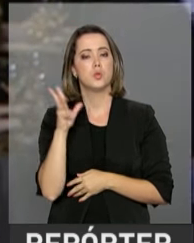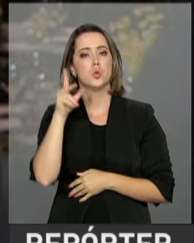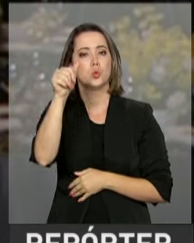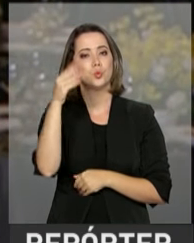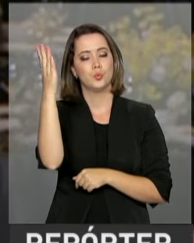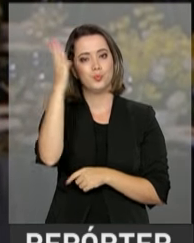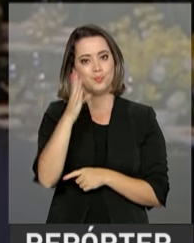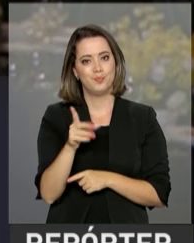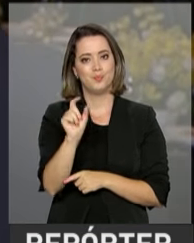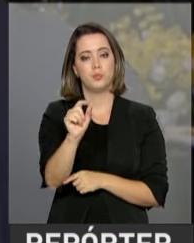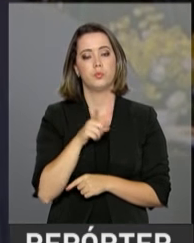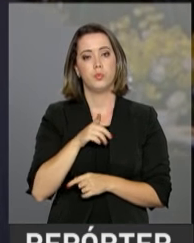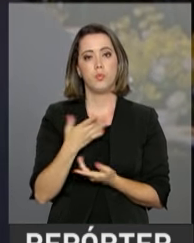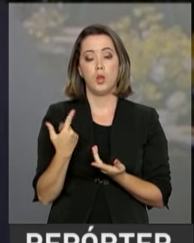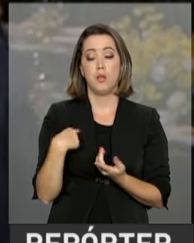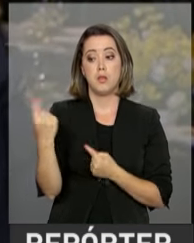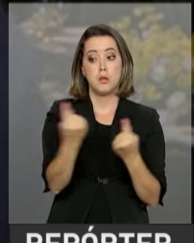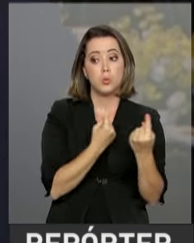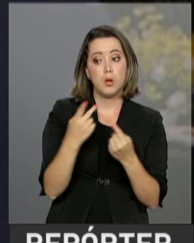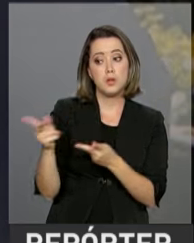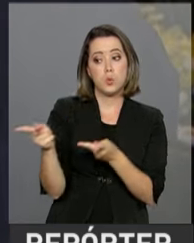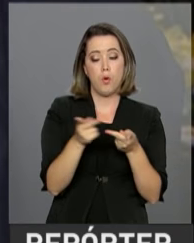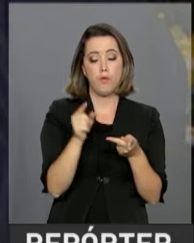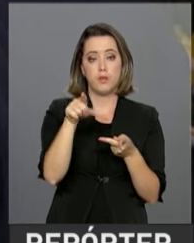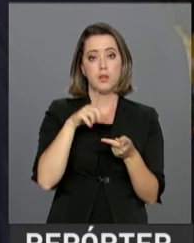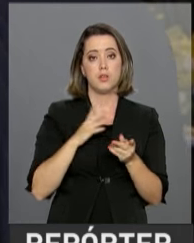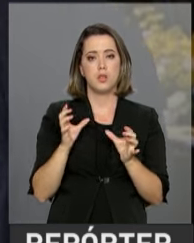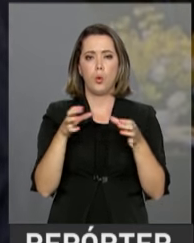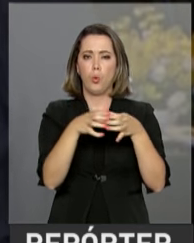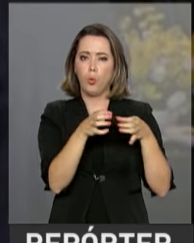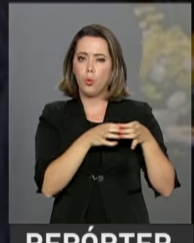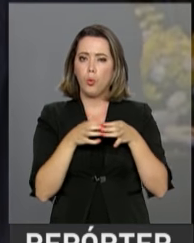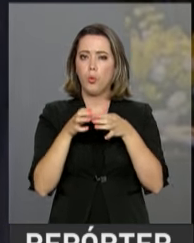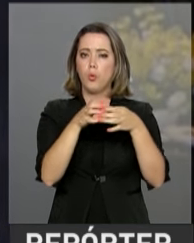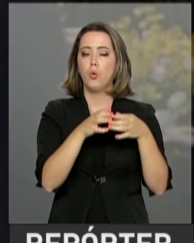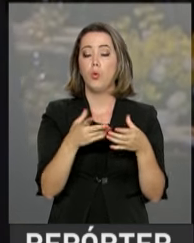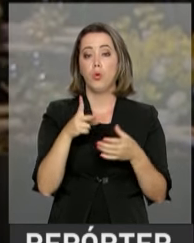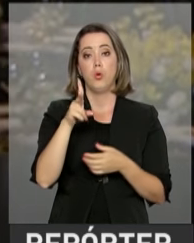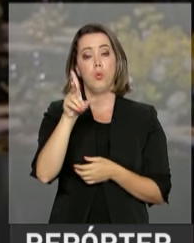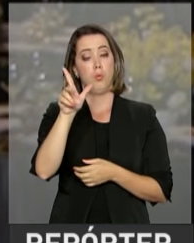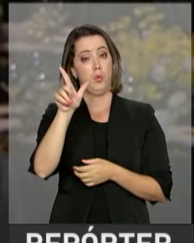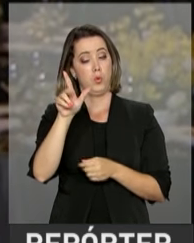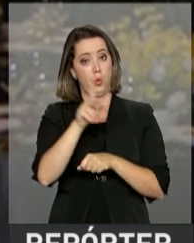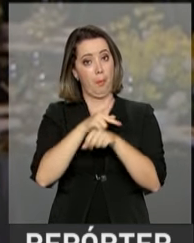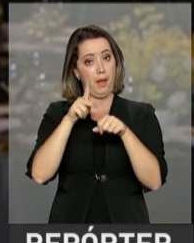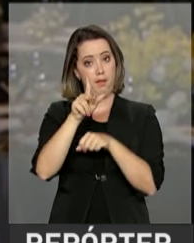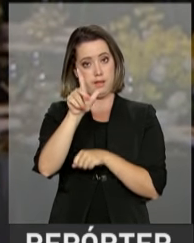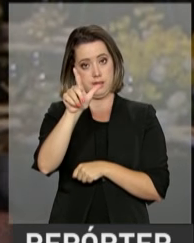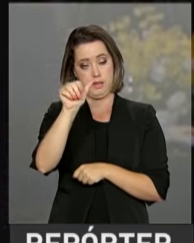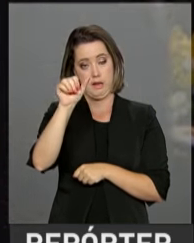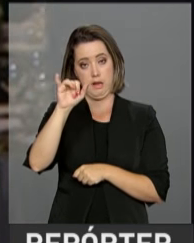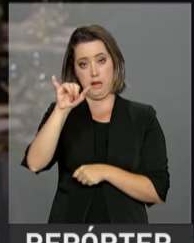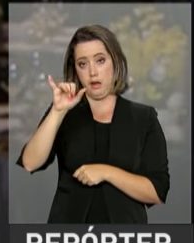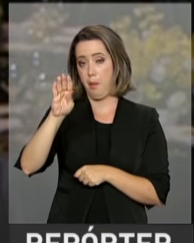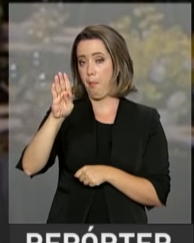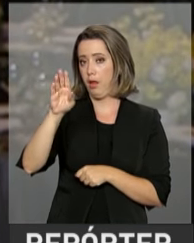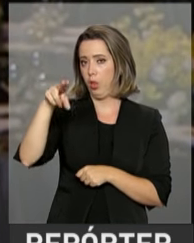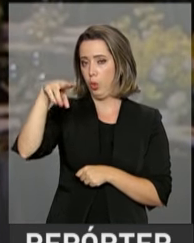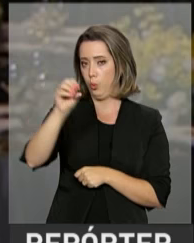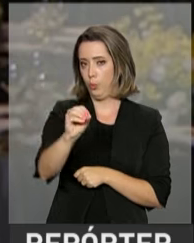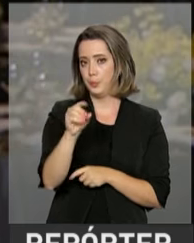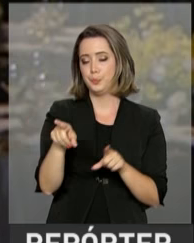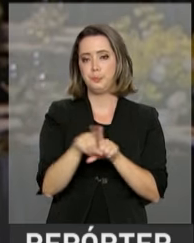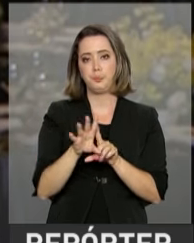o Brasil. Entre os convidados estão integrantes de clubes e associações libanesas de todos os estados. Segundo